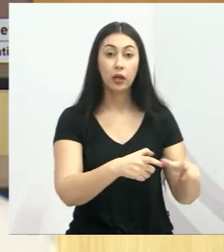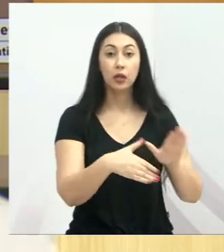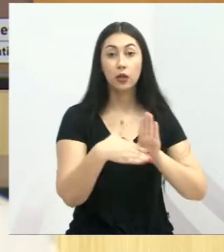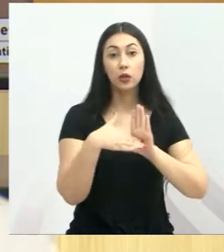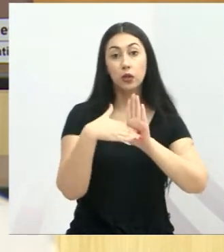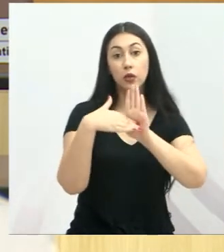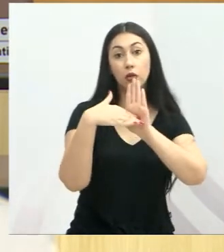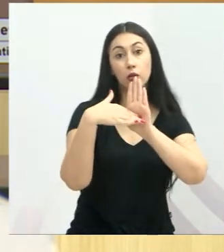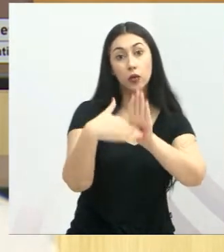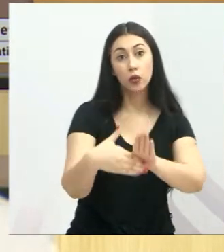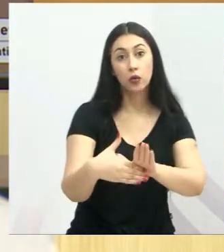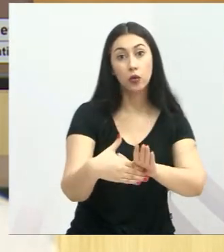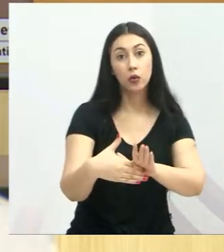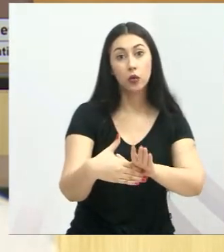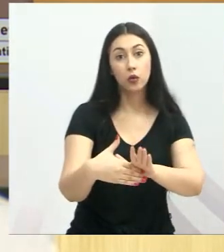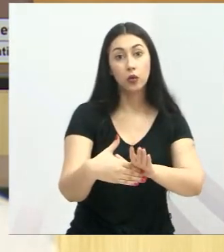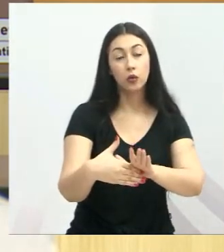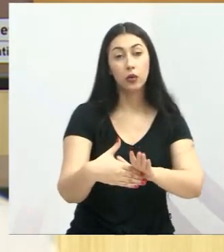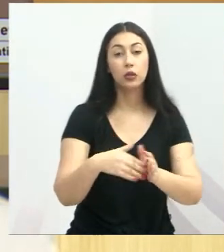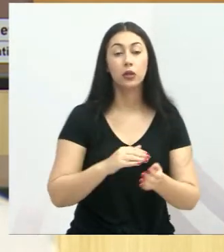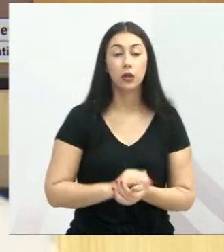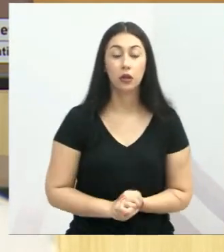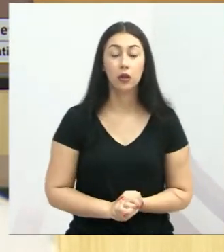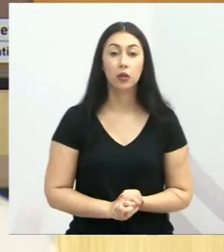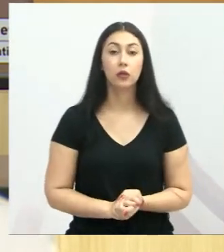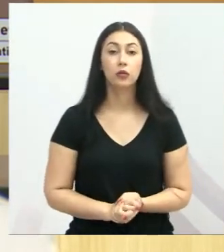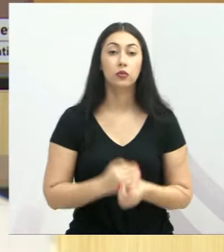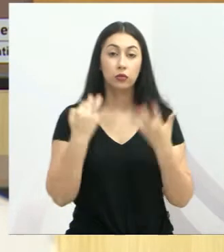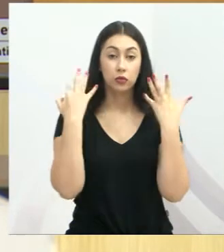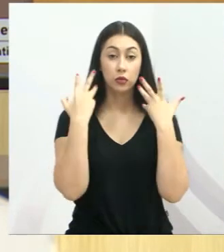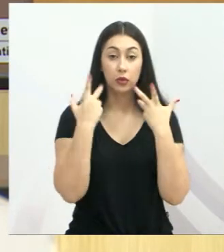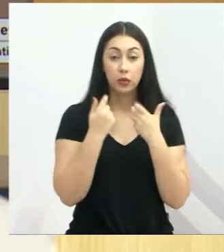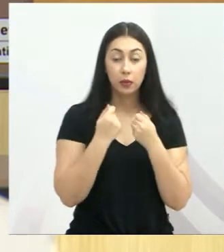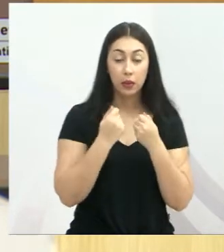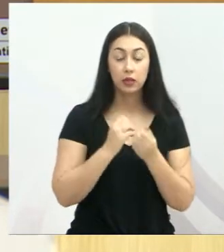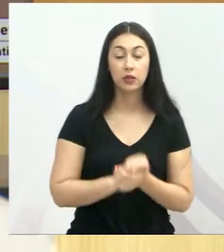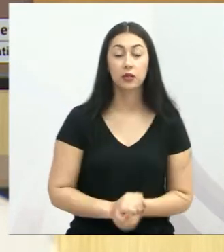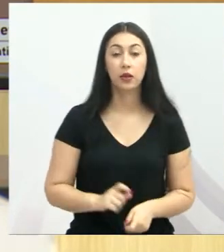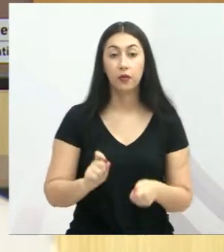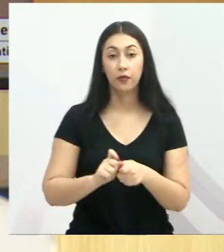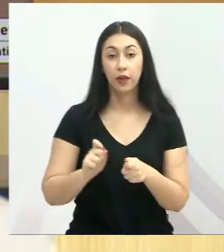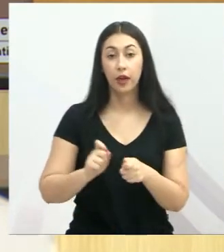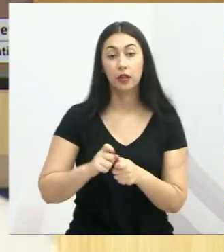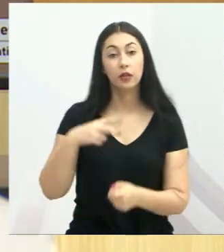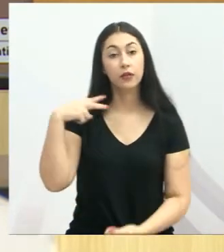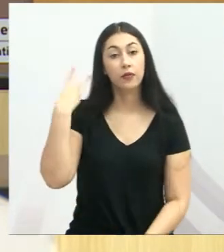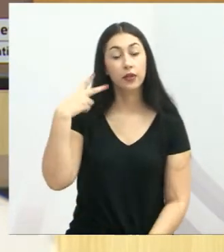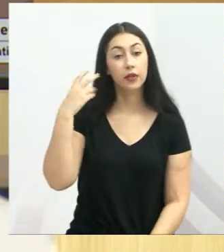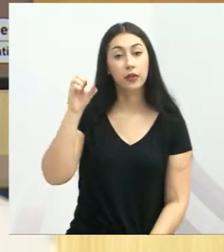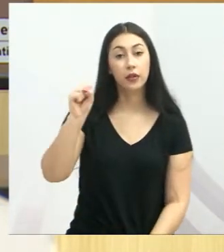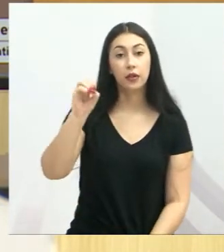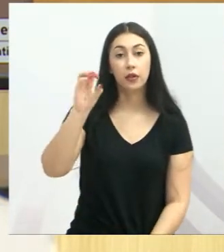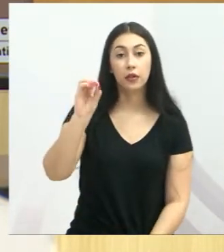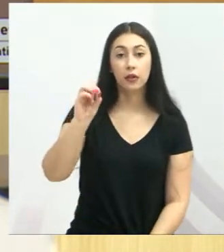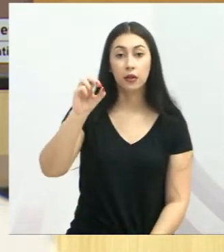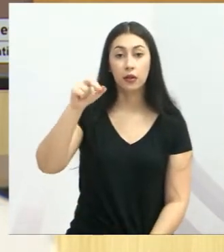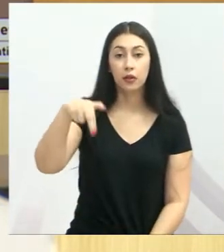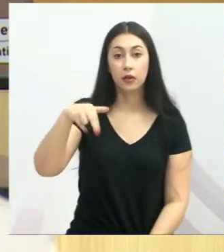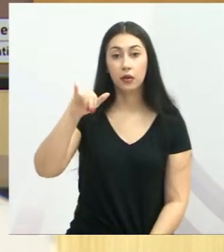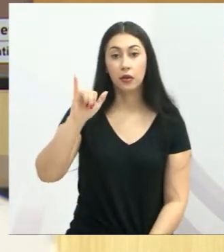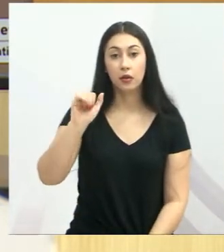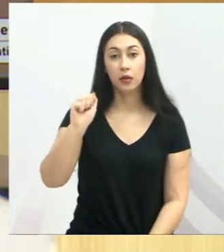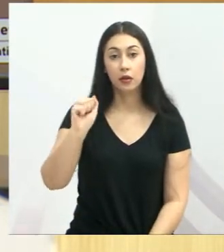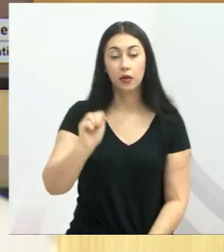e a construção de abrigos para os animais. Autoria, vereadora Sônia Patas da Amizade.